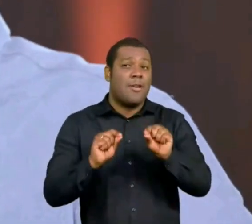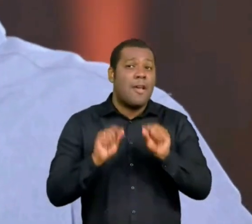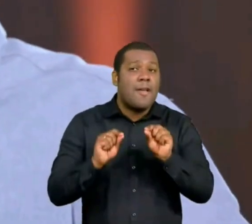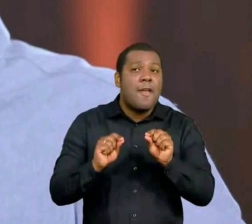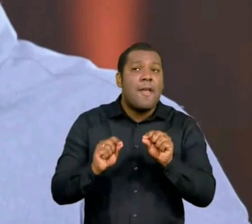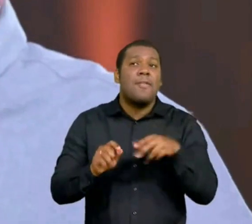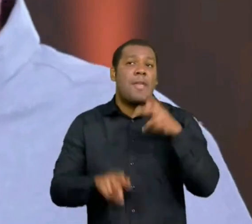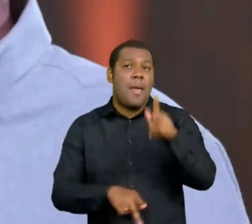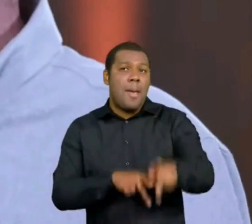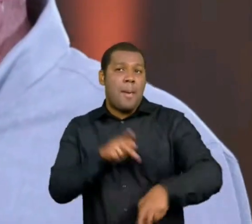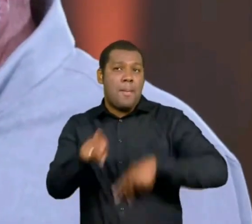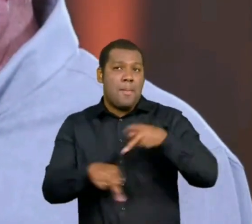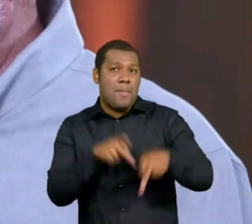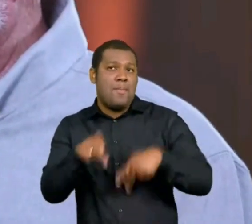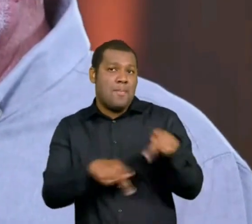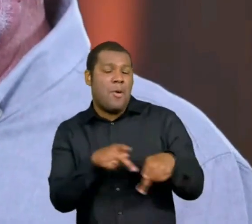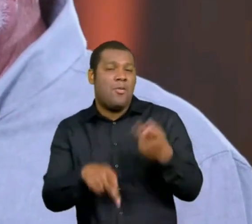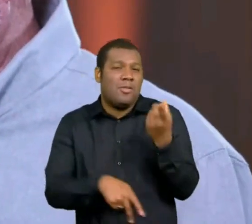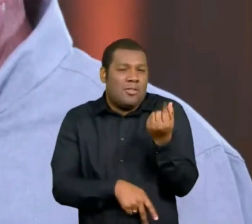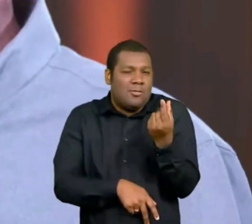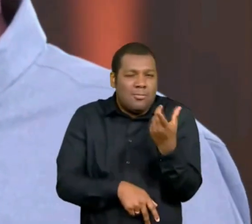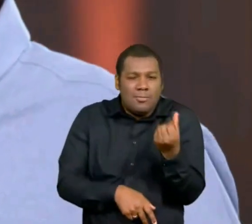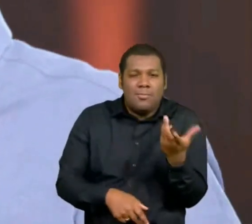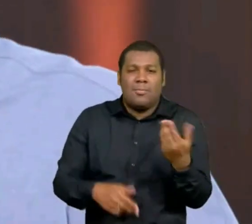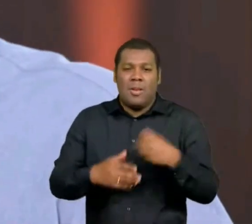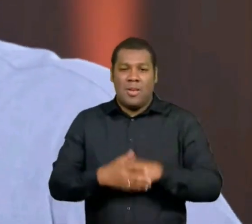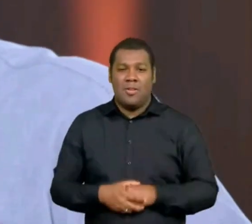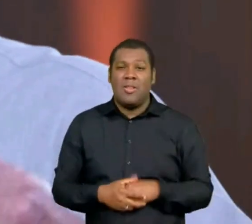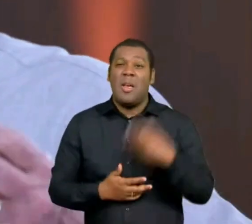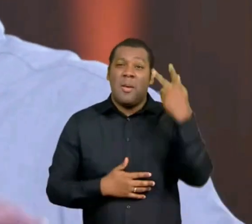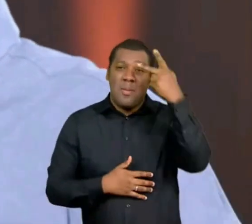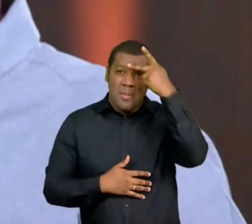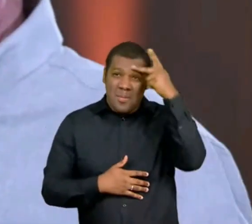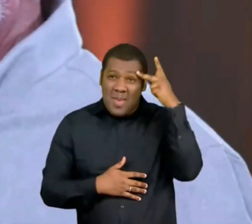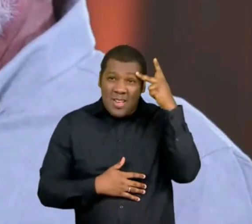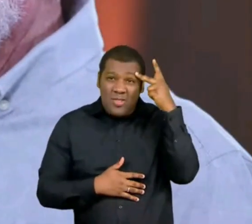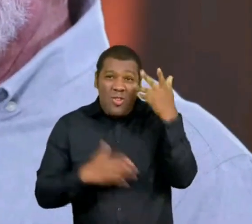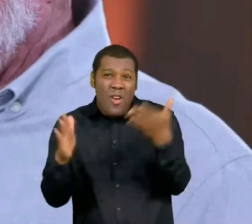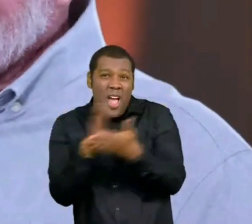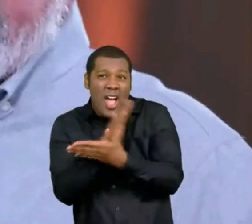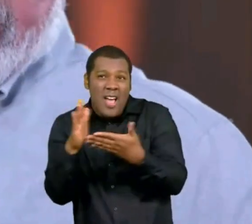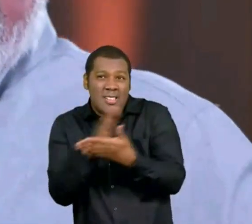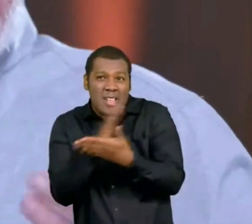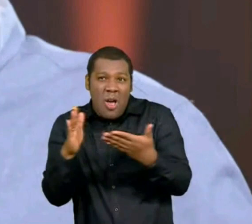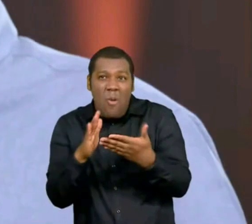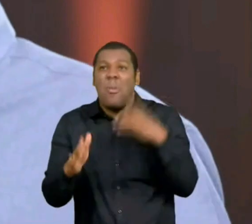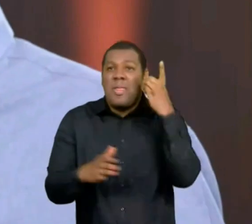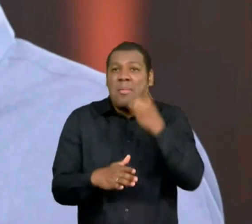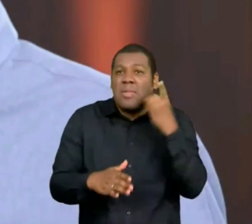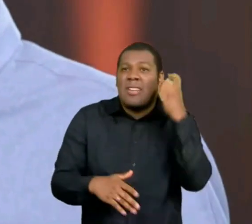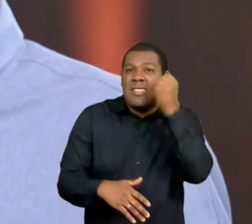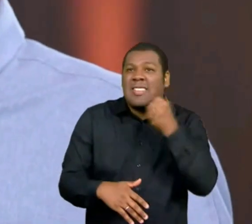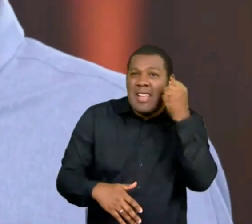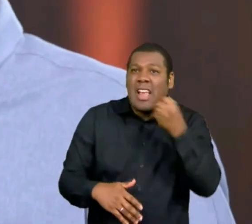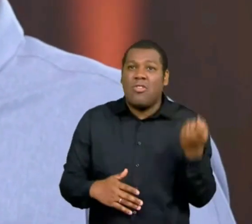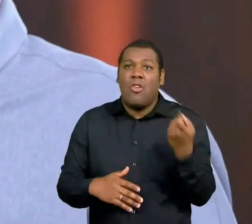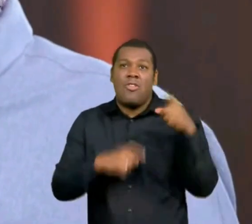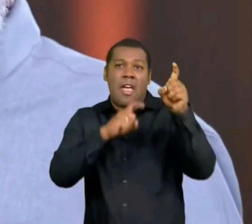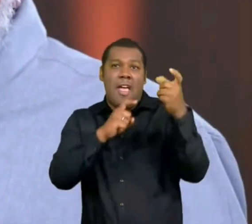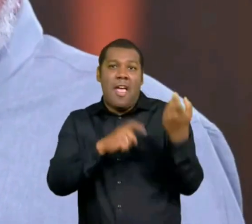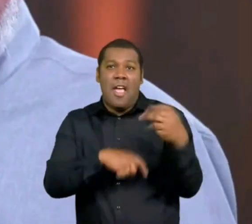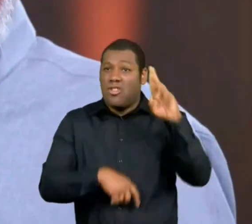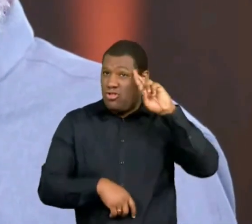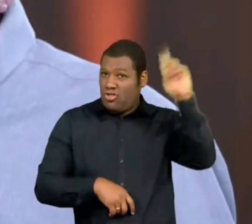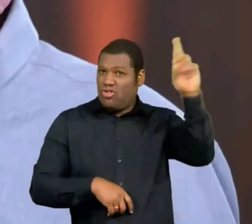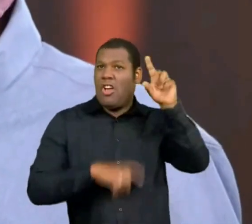que muitos são fazendeiros, mas não se declara fazendeiro, se declara contador, se declara advogado, se declara médico, ou seja...